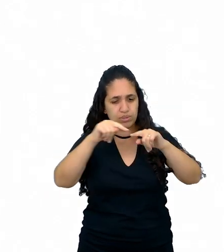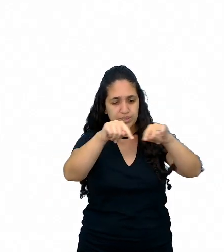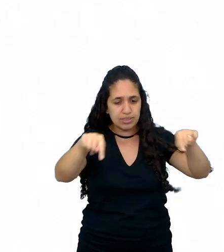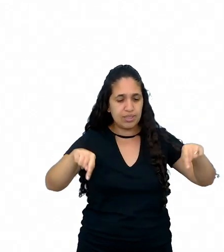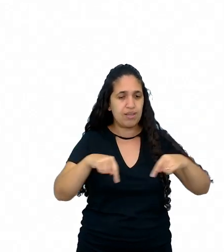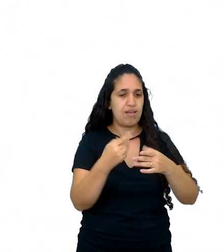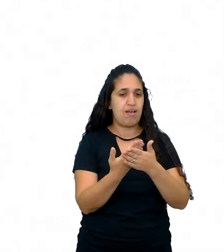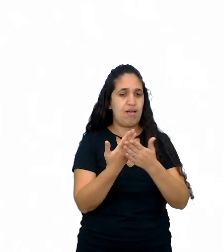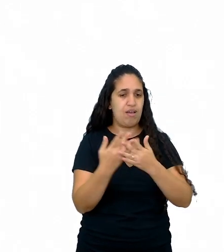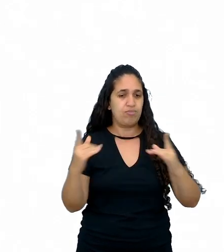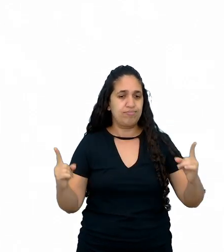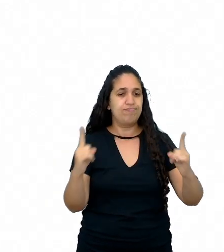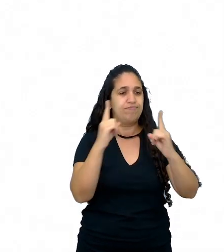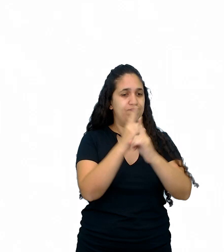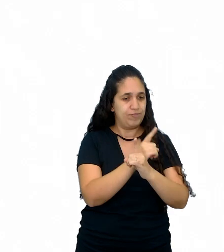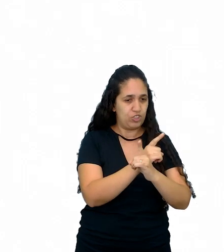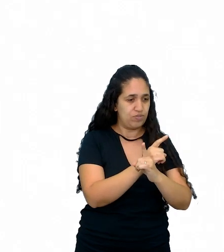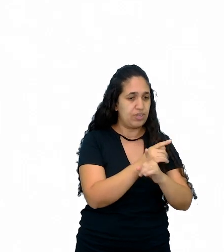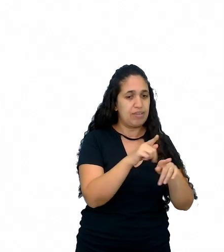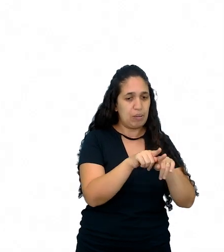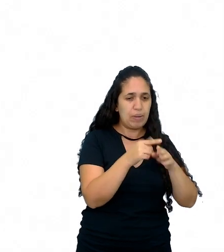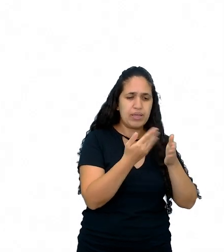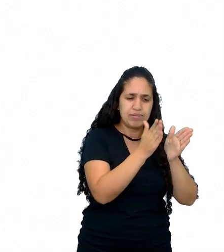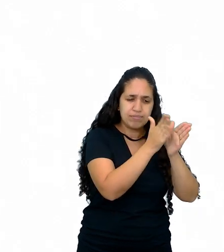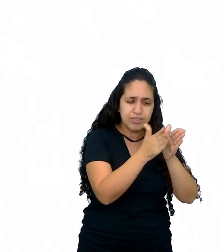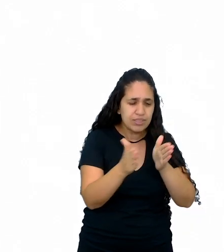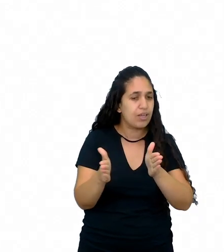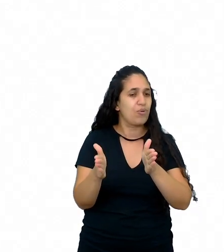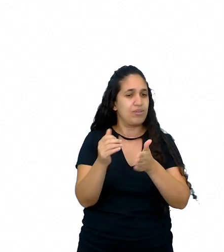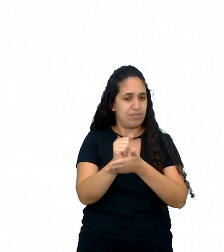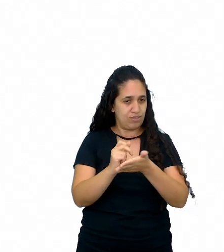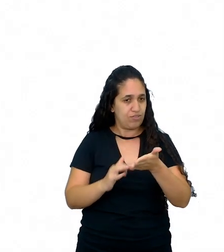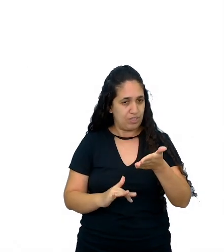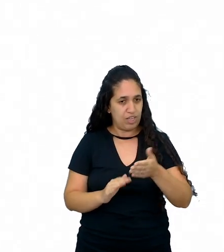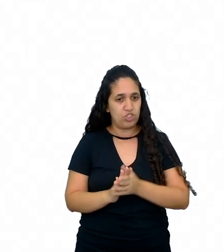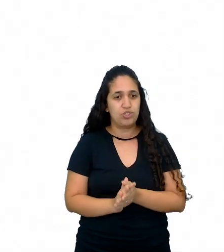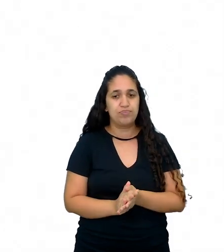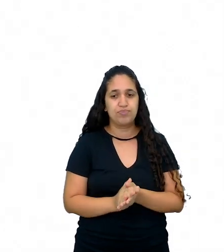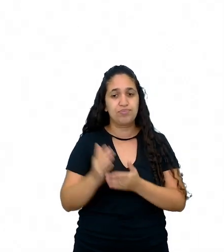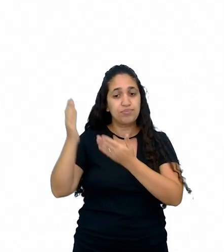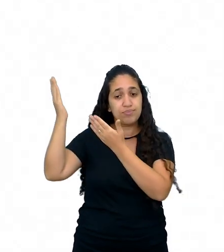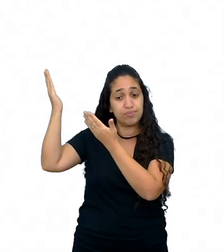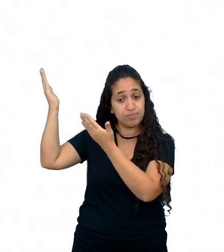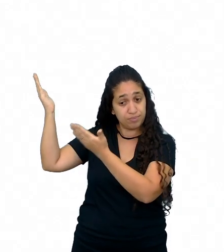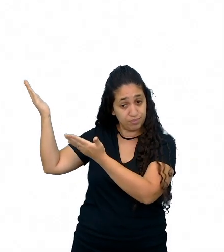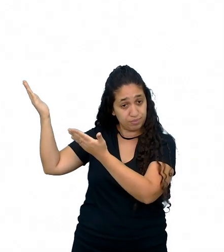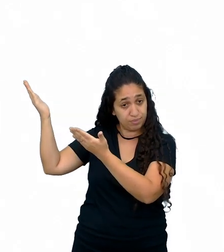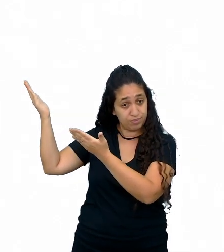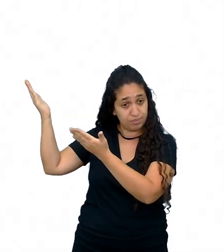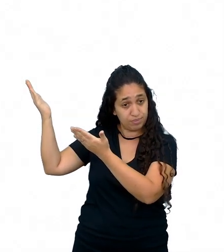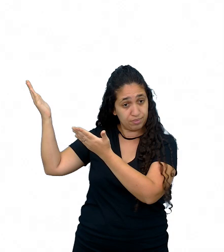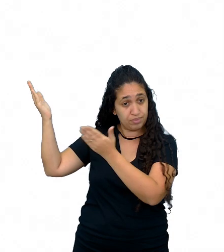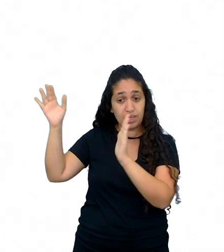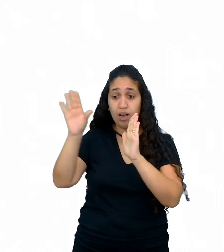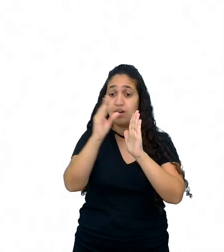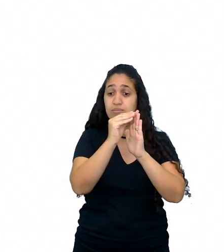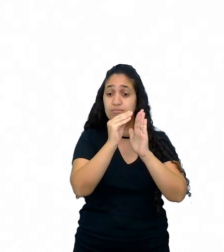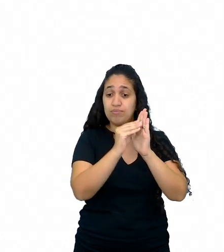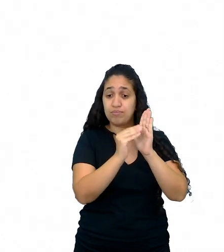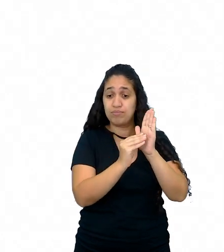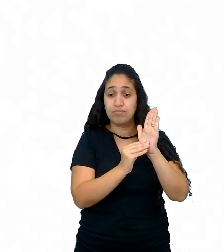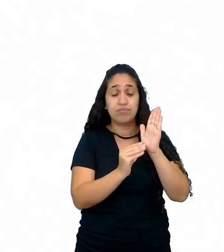para trabalhar com a sequência, né, que está posta. Nós temos aqui alguns